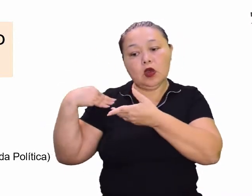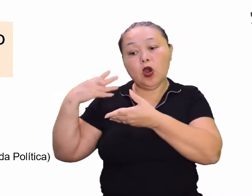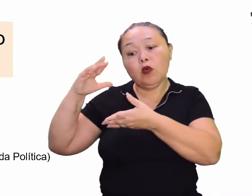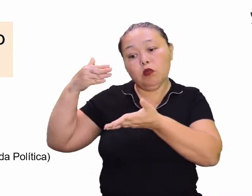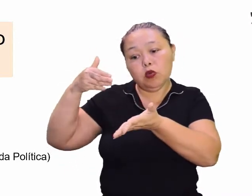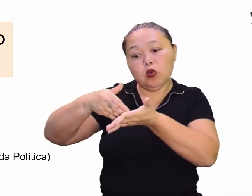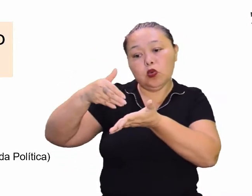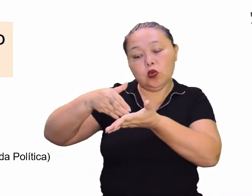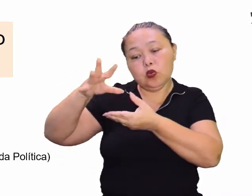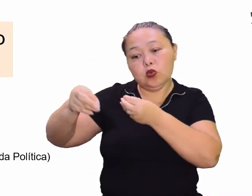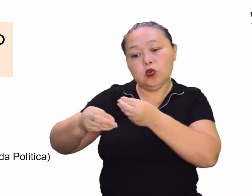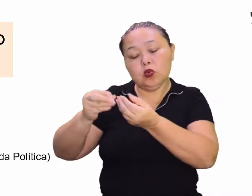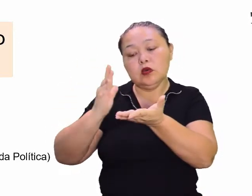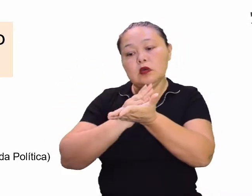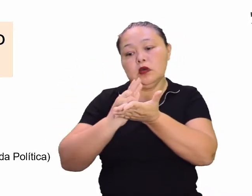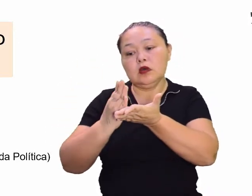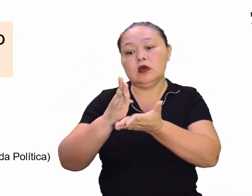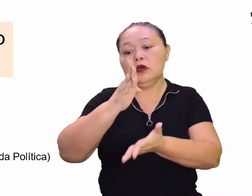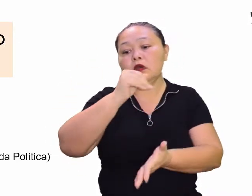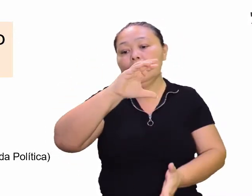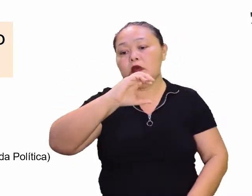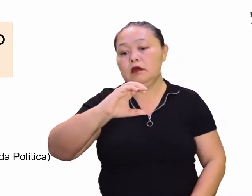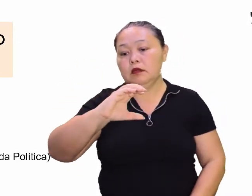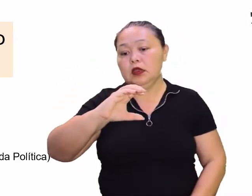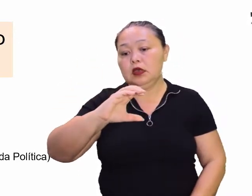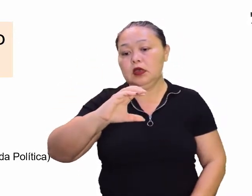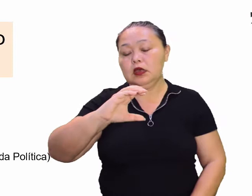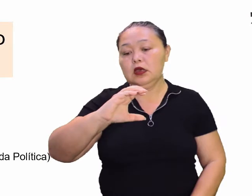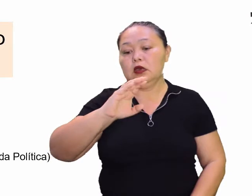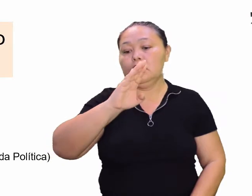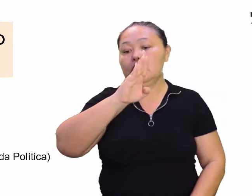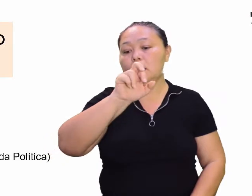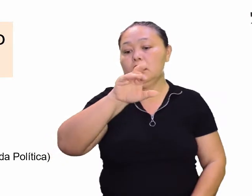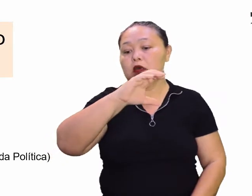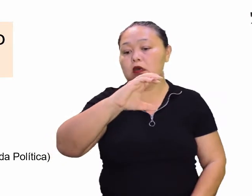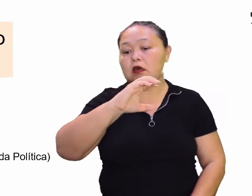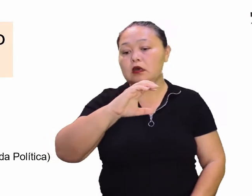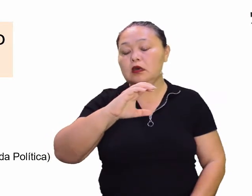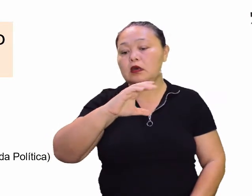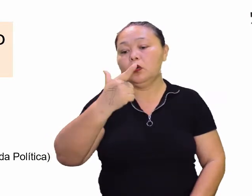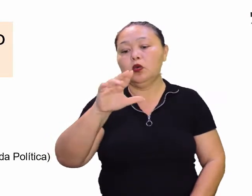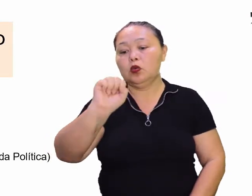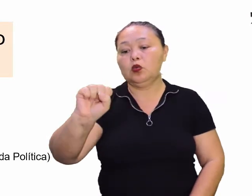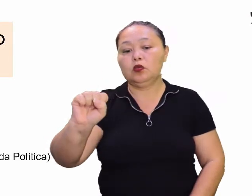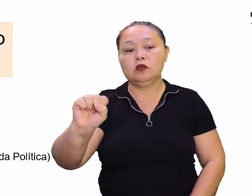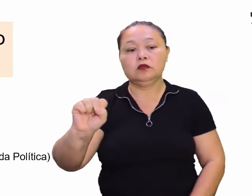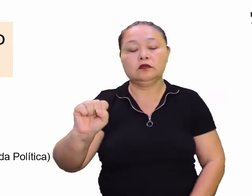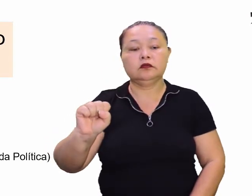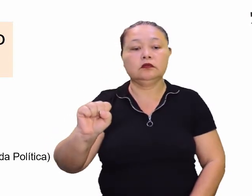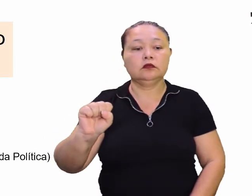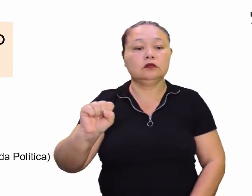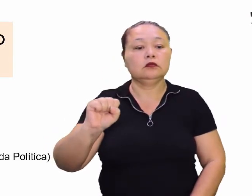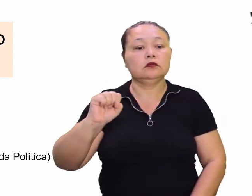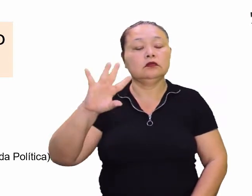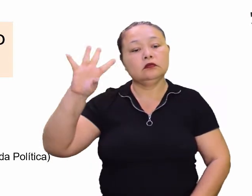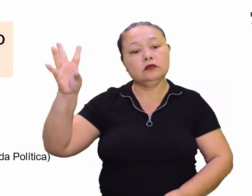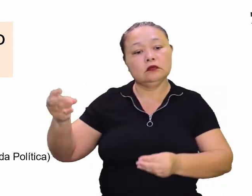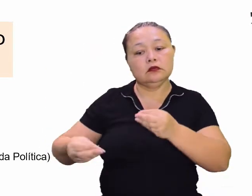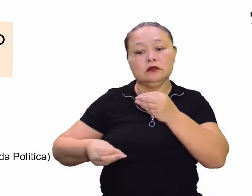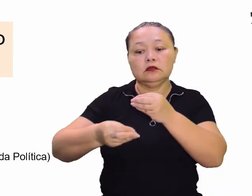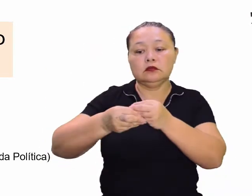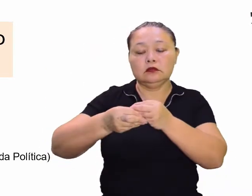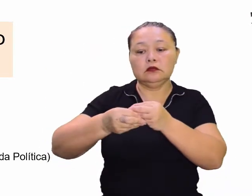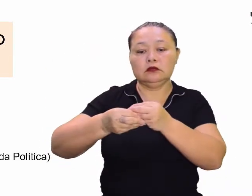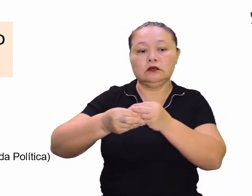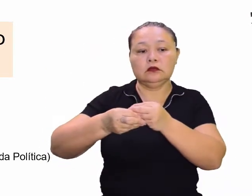né? Por último, e lá no início não era BRICS, não era BRIC. Isso, era BRIC. BRIC, só... Não tinha um S. Não tinha um S. Então, ela foi a última a